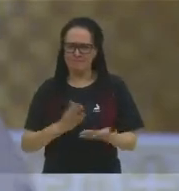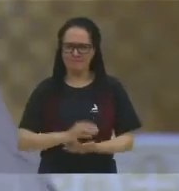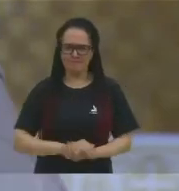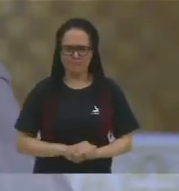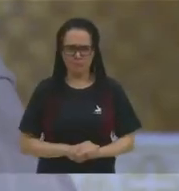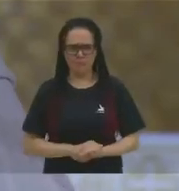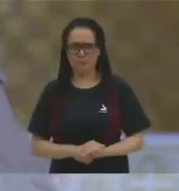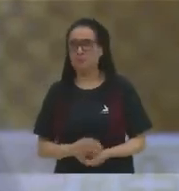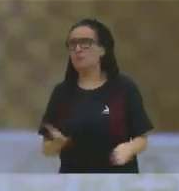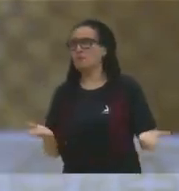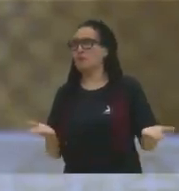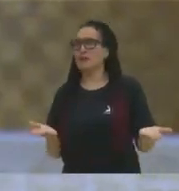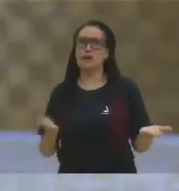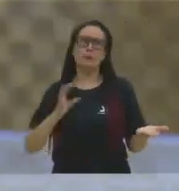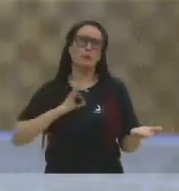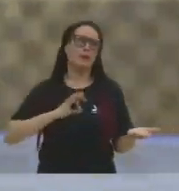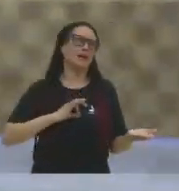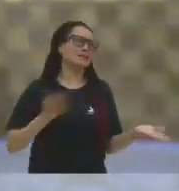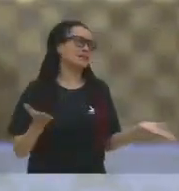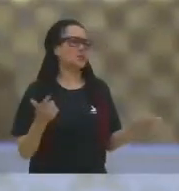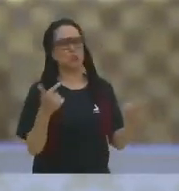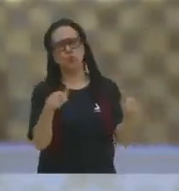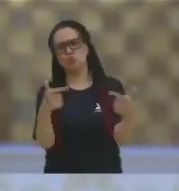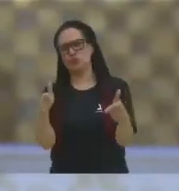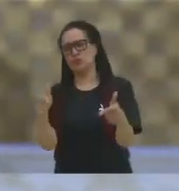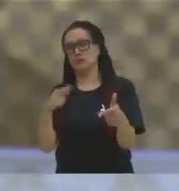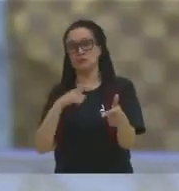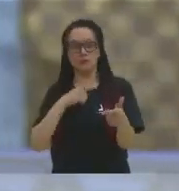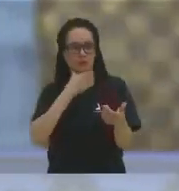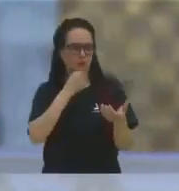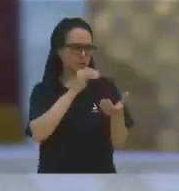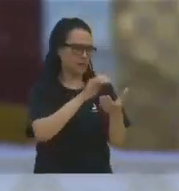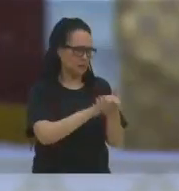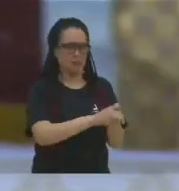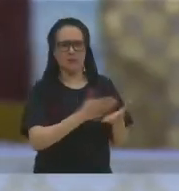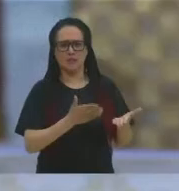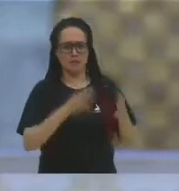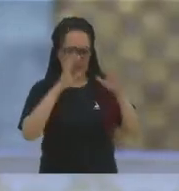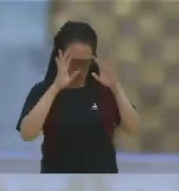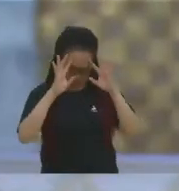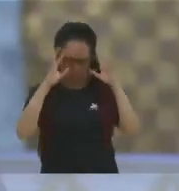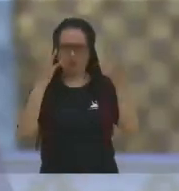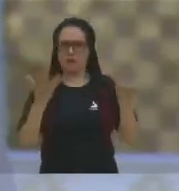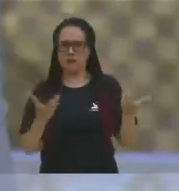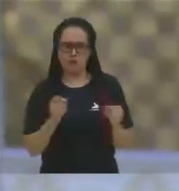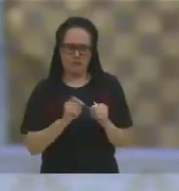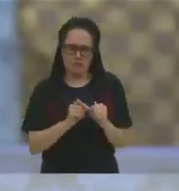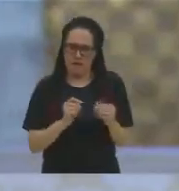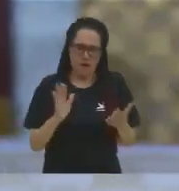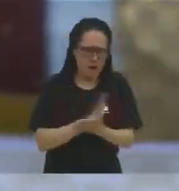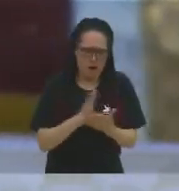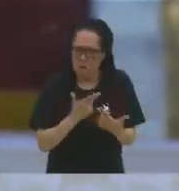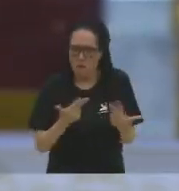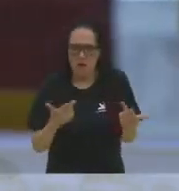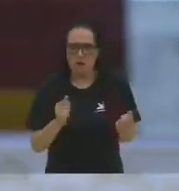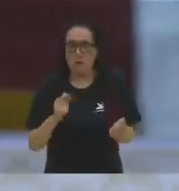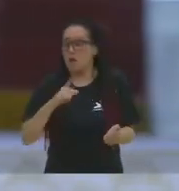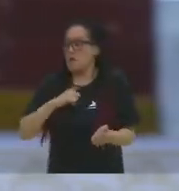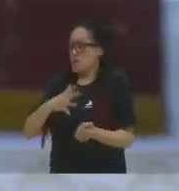Ah, não sou. Ah, tenho o meu marido. Resolve, faça alguma coisa. Tenho o meu